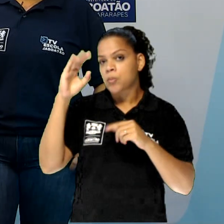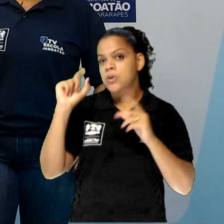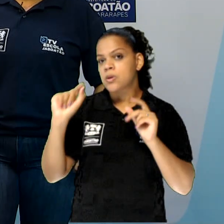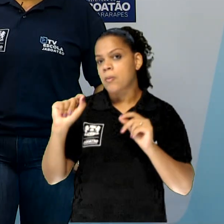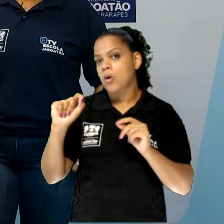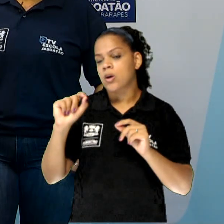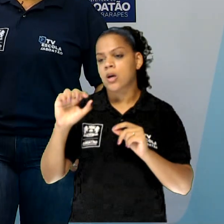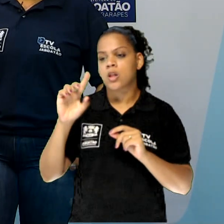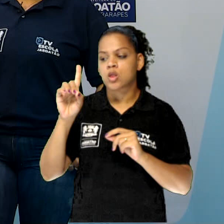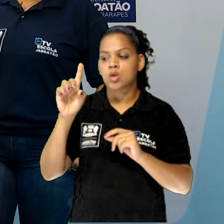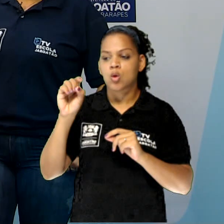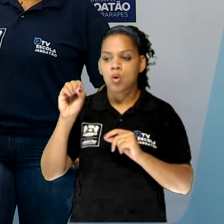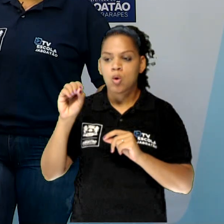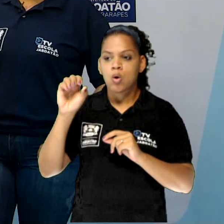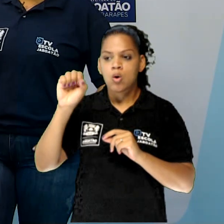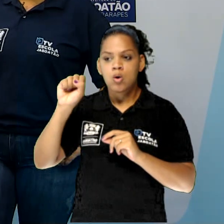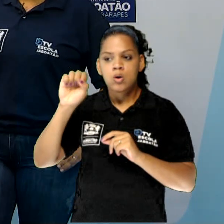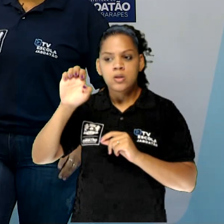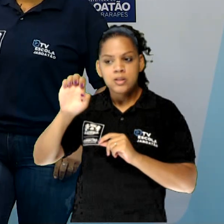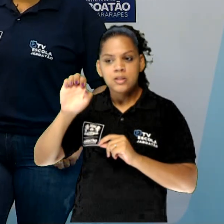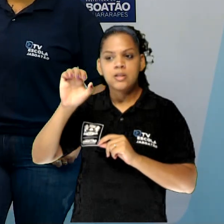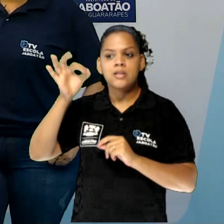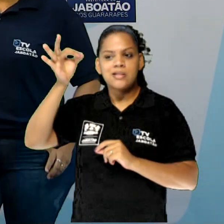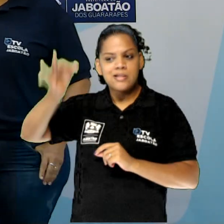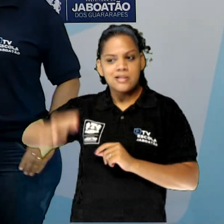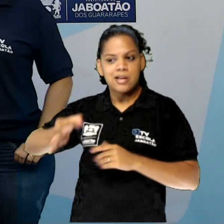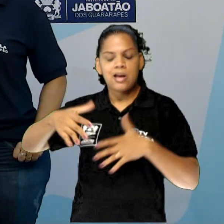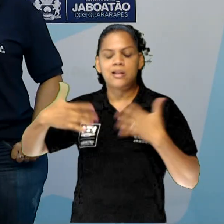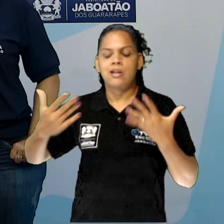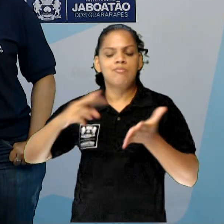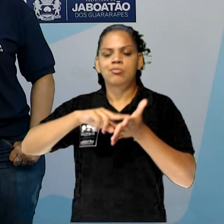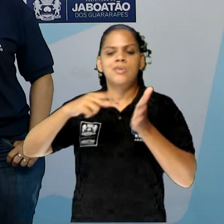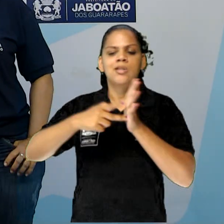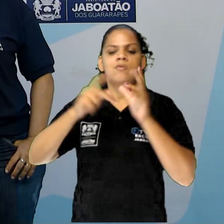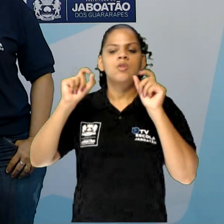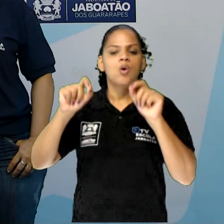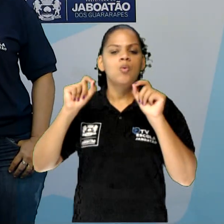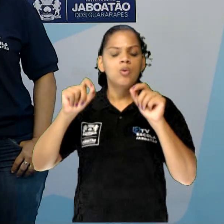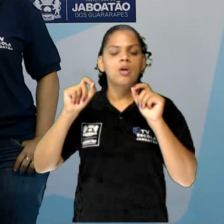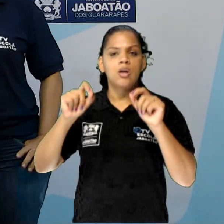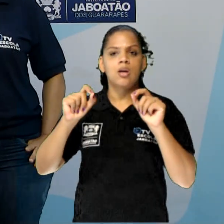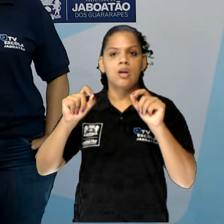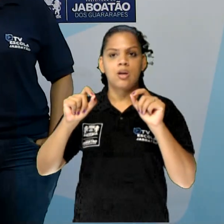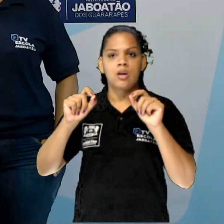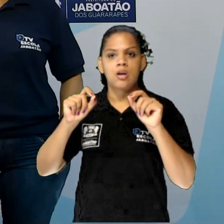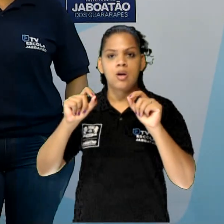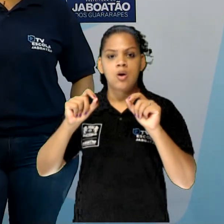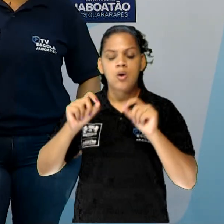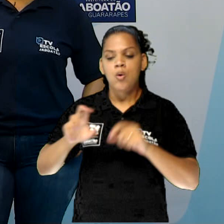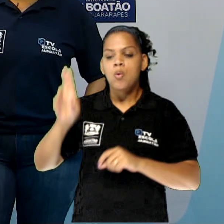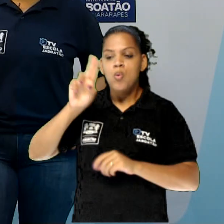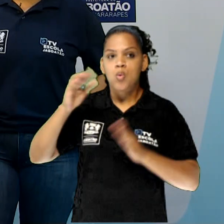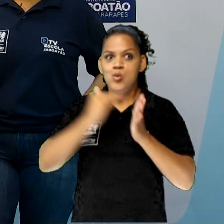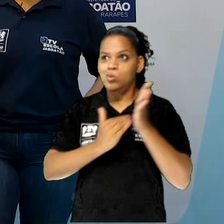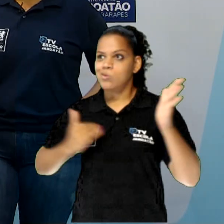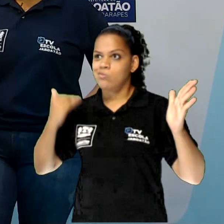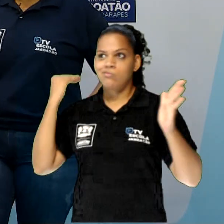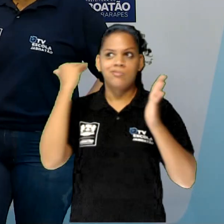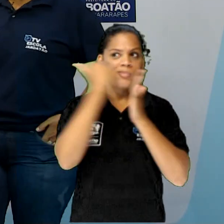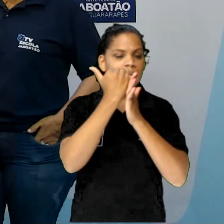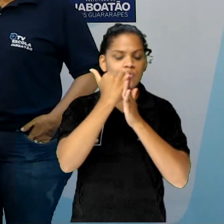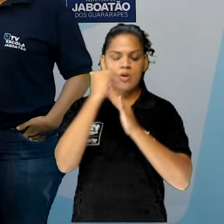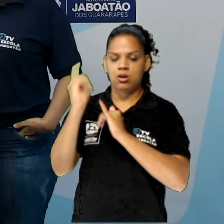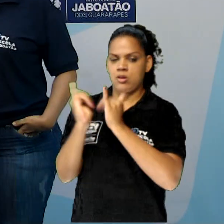dose certa. Aí há um argumento, ele relata a questão do uso exagerado da